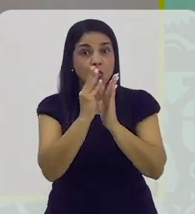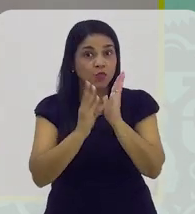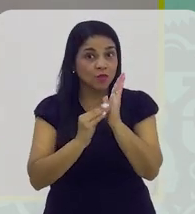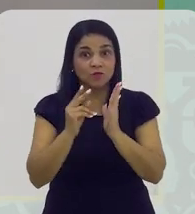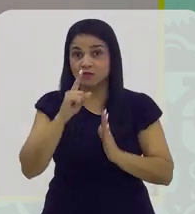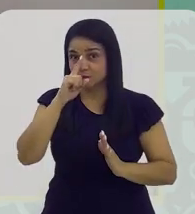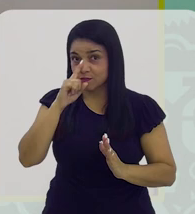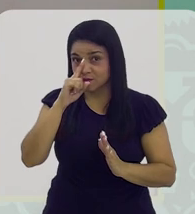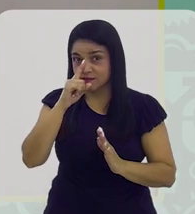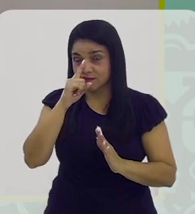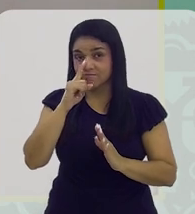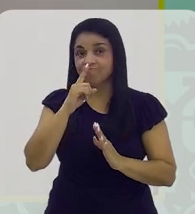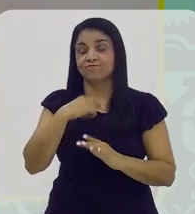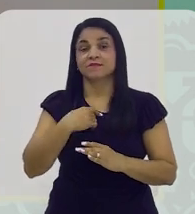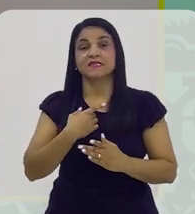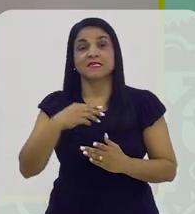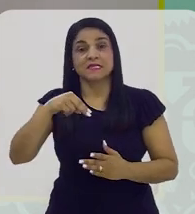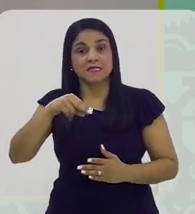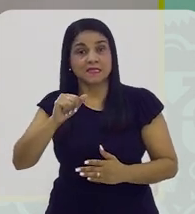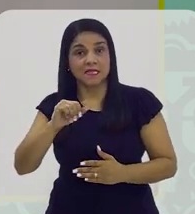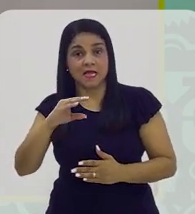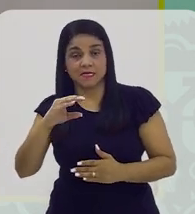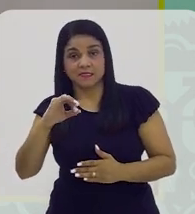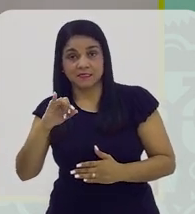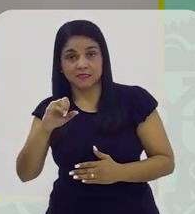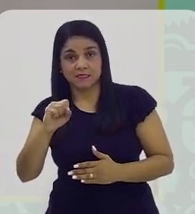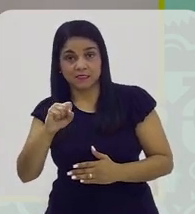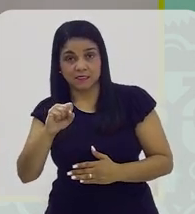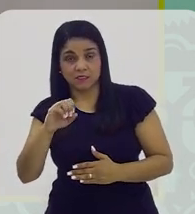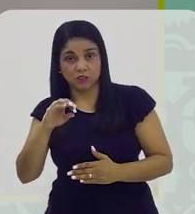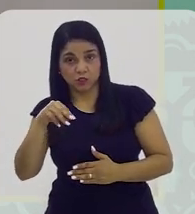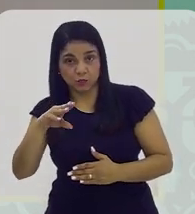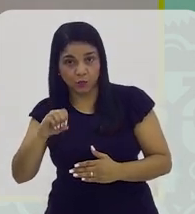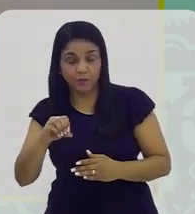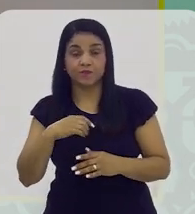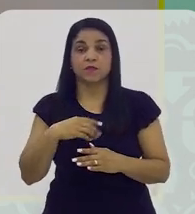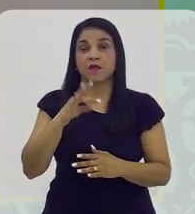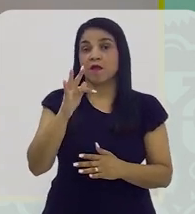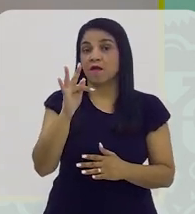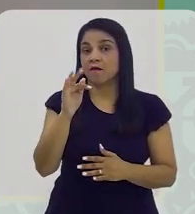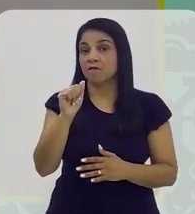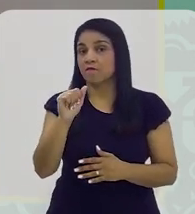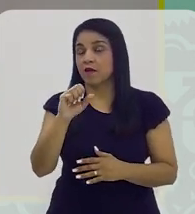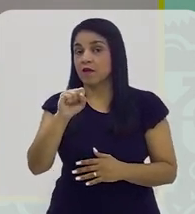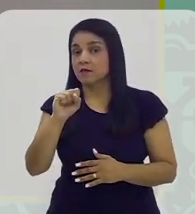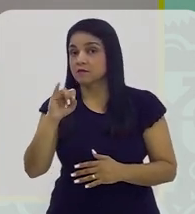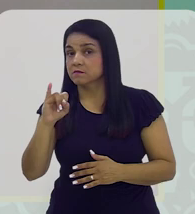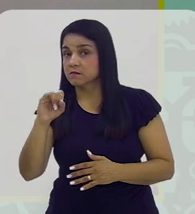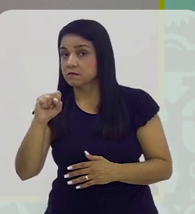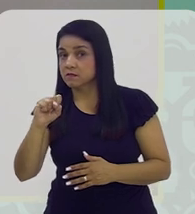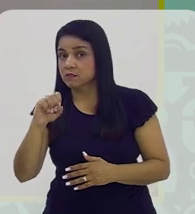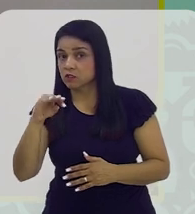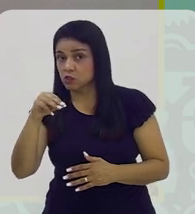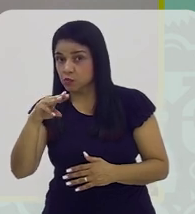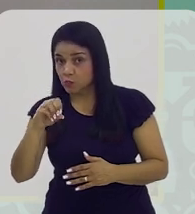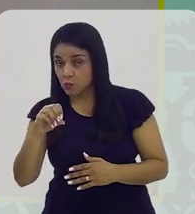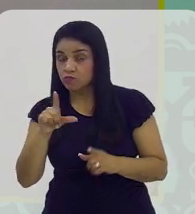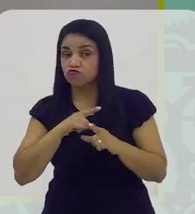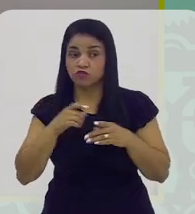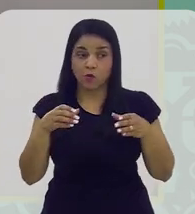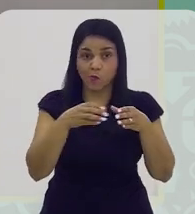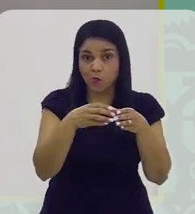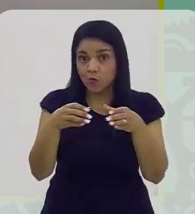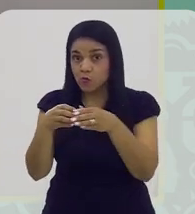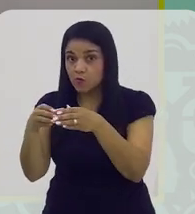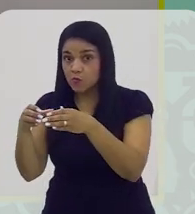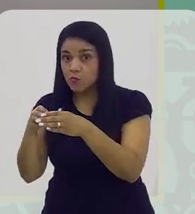extremo, nazismo e fascismo. Né? A gente tem todos essas subcomunidades que existem no, nas